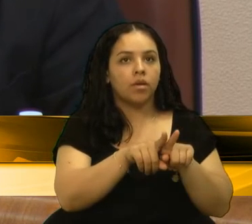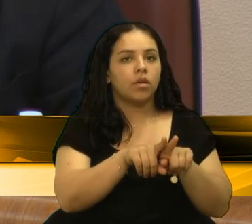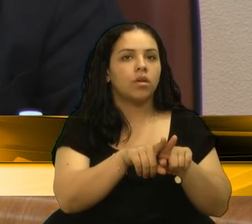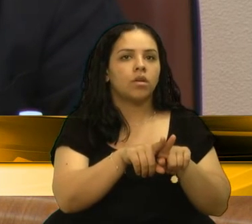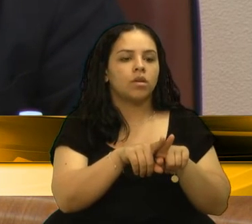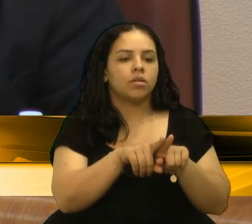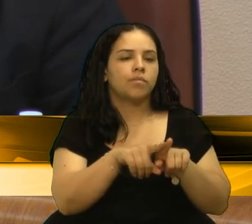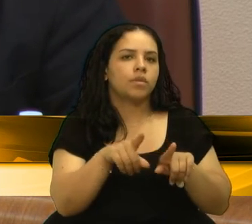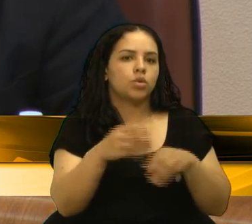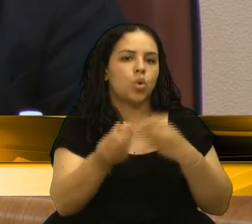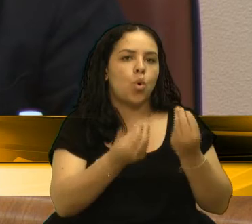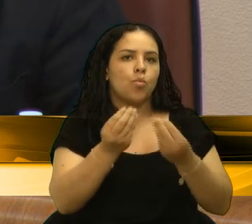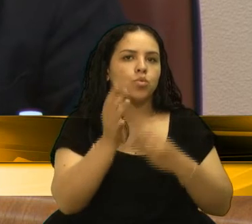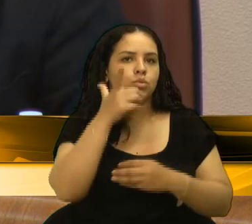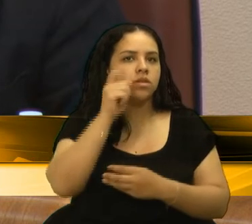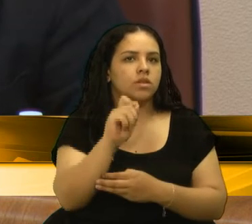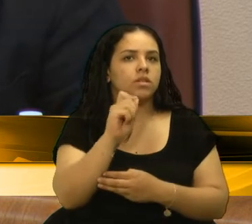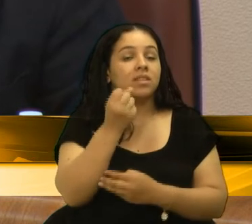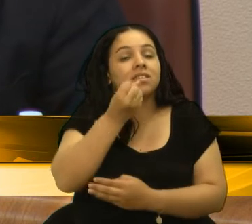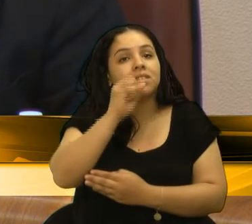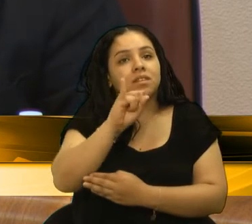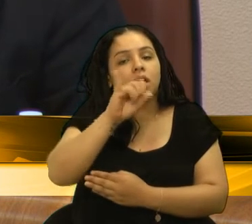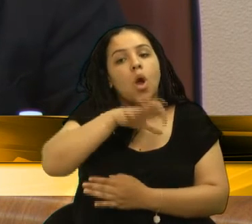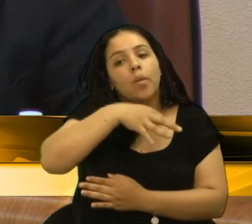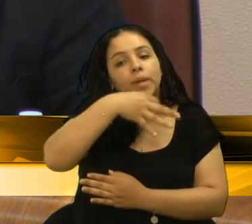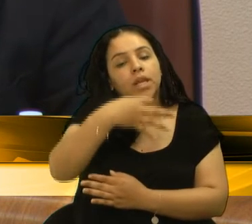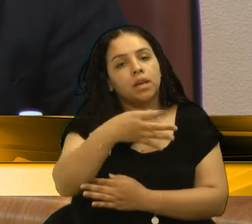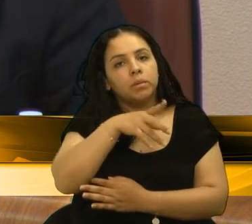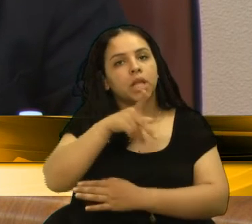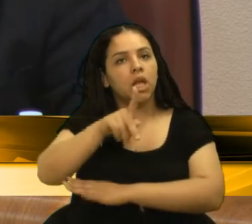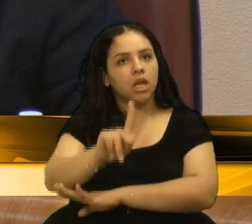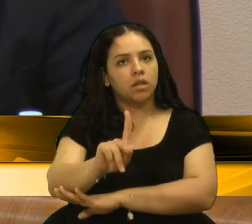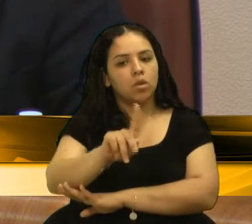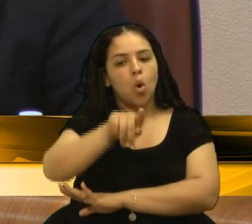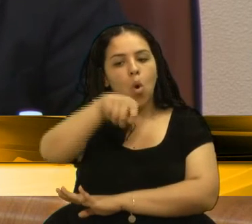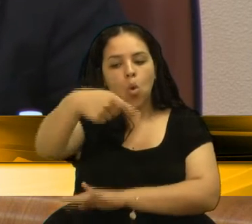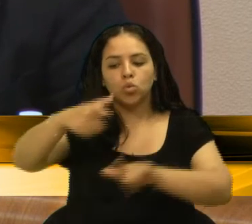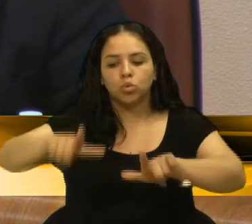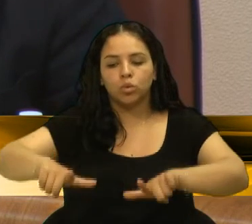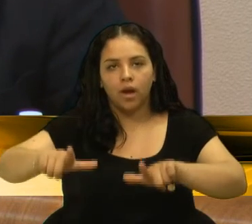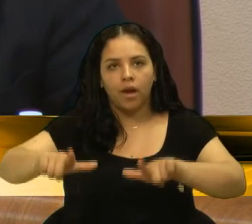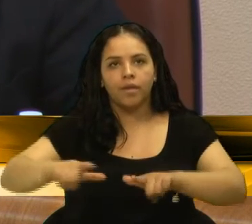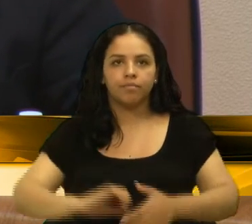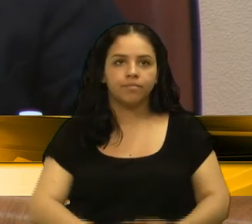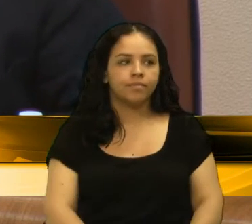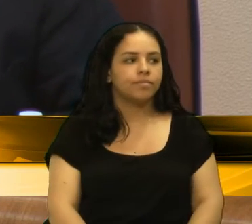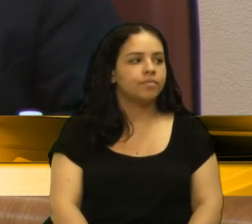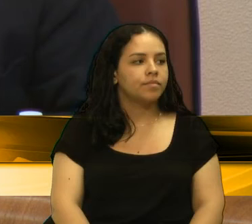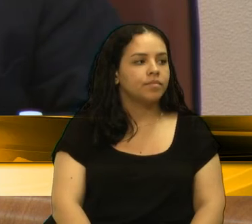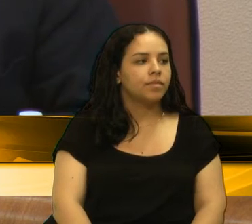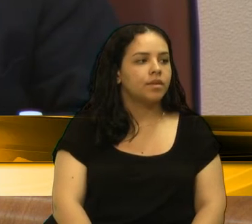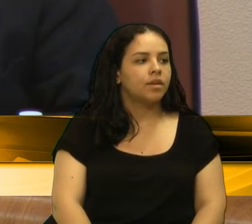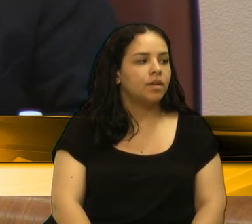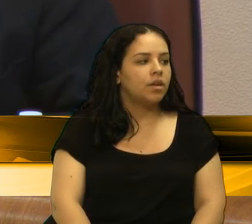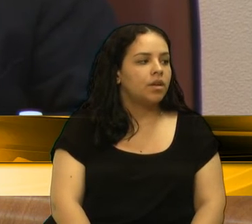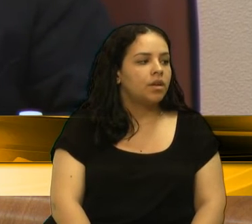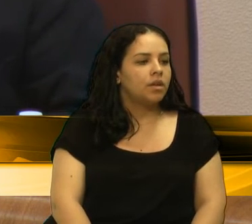atendendo na medida do possível, se eles sugestionassem algum outro local. Doutora Cássia